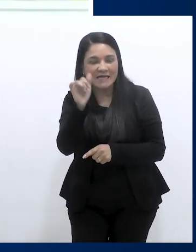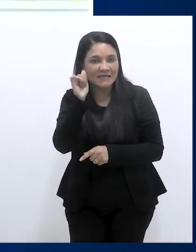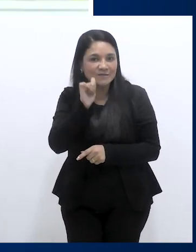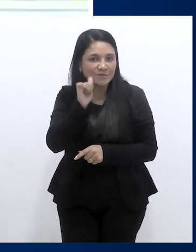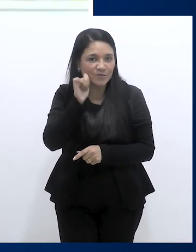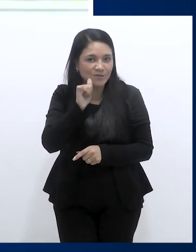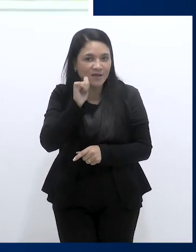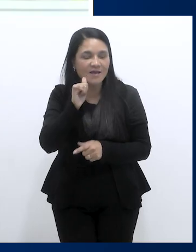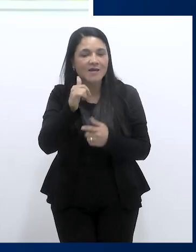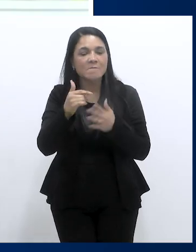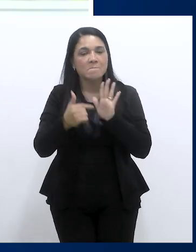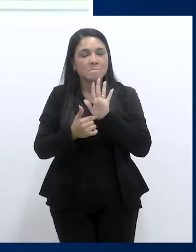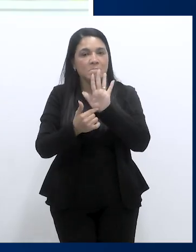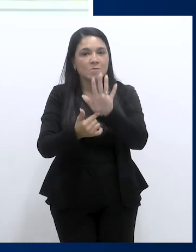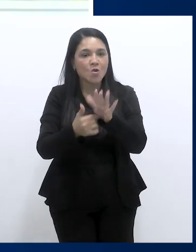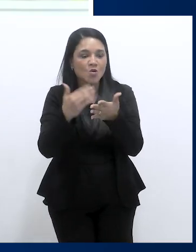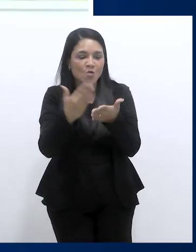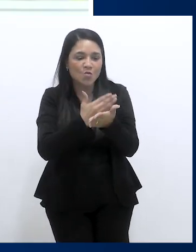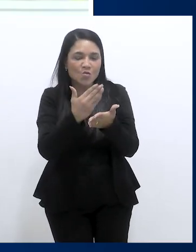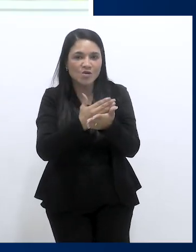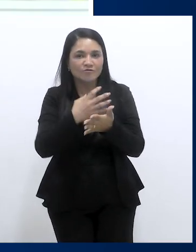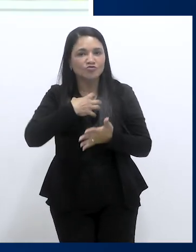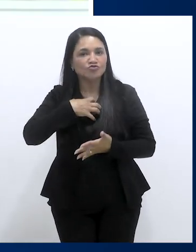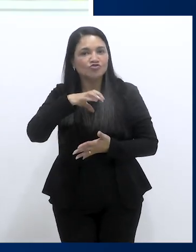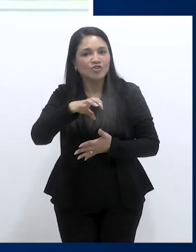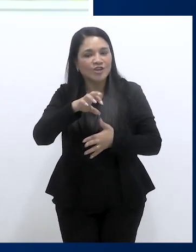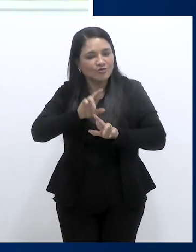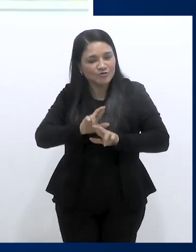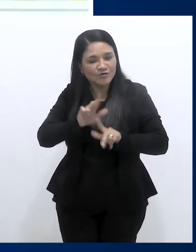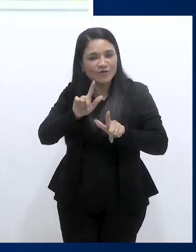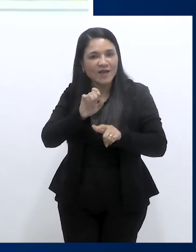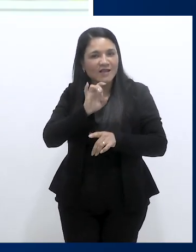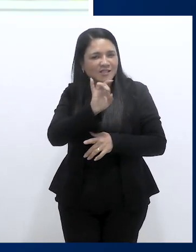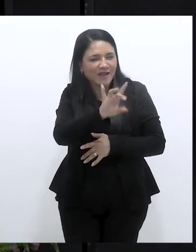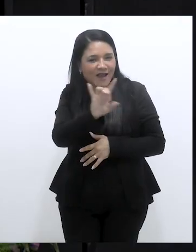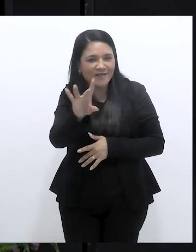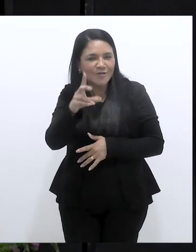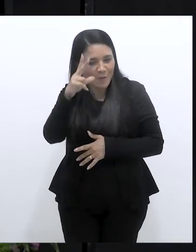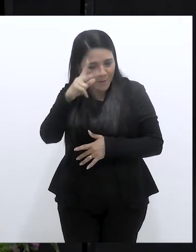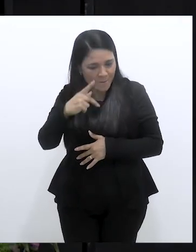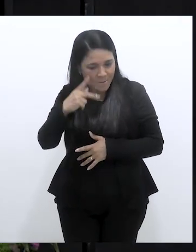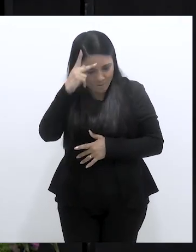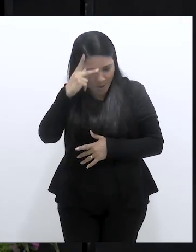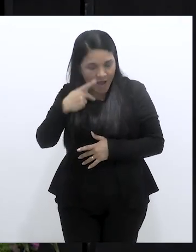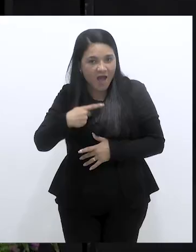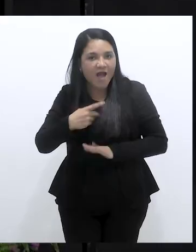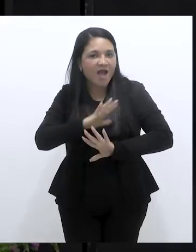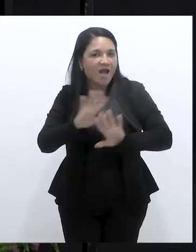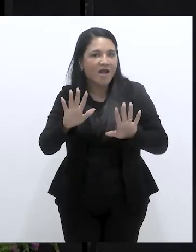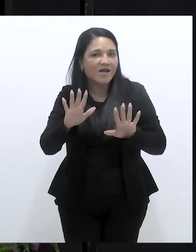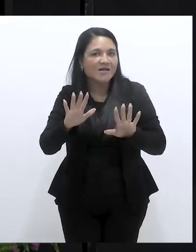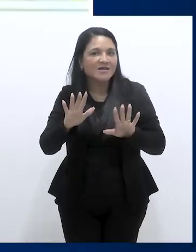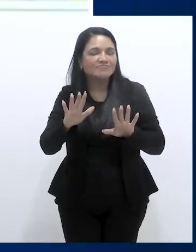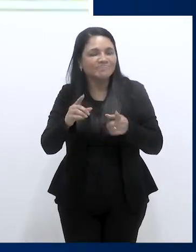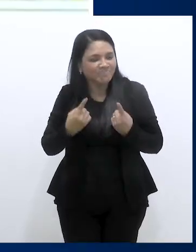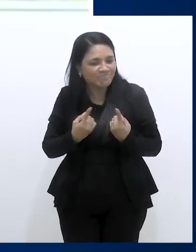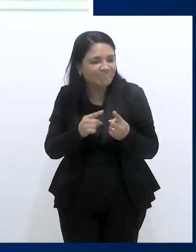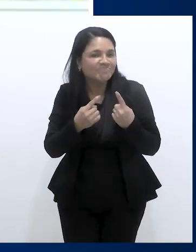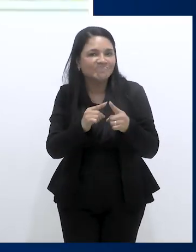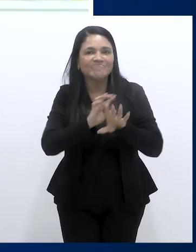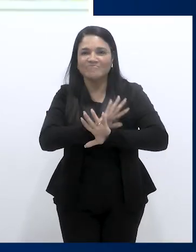porque cada uma quer apresentar o livro de um jeito diferente, de um jeito